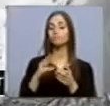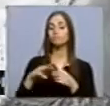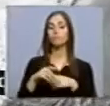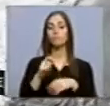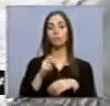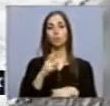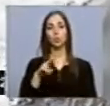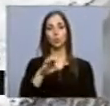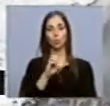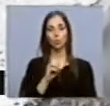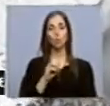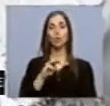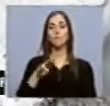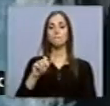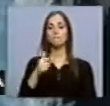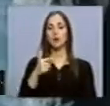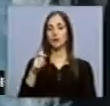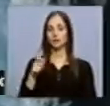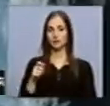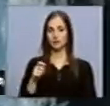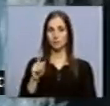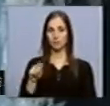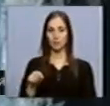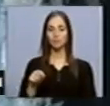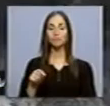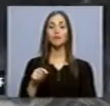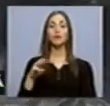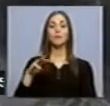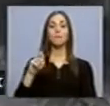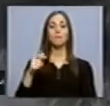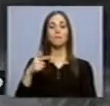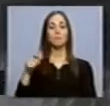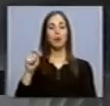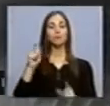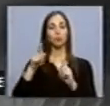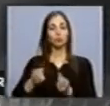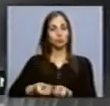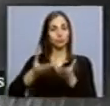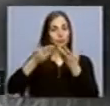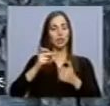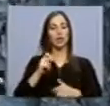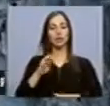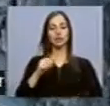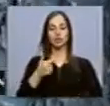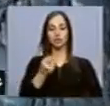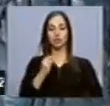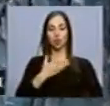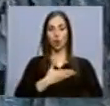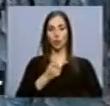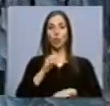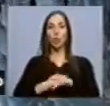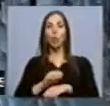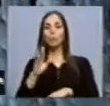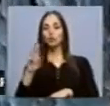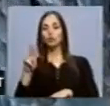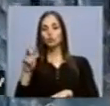para Marte. Portanto, Marte tem uma origem, de acordo com esta teoria, na cintura dos asteroides, sofre a migração, digamos assim, de Júpiter e vem parar ao